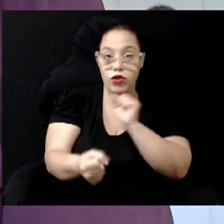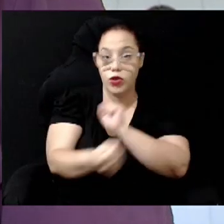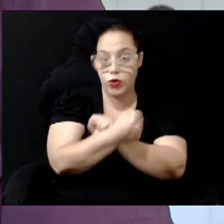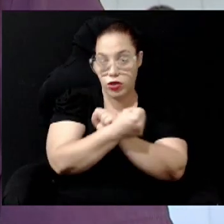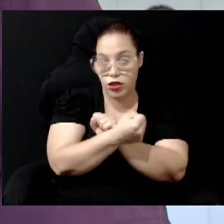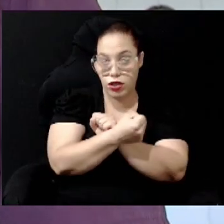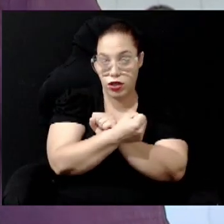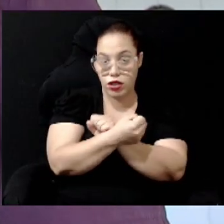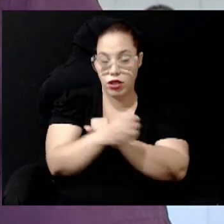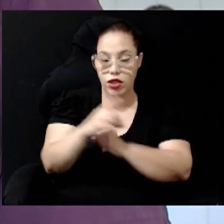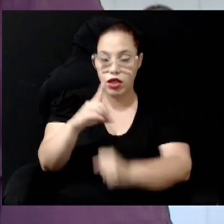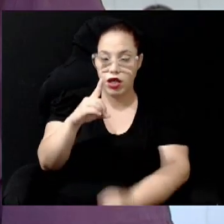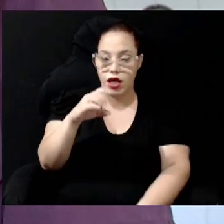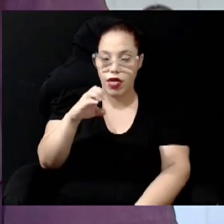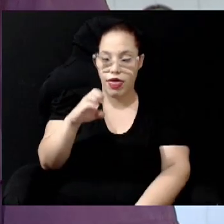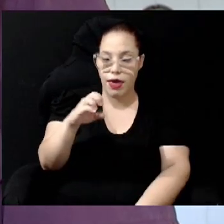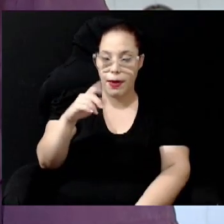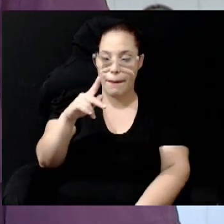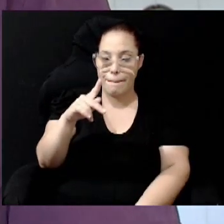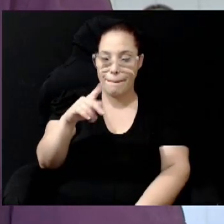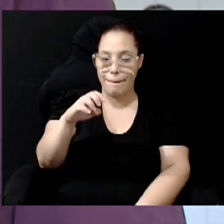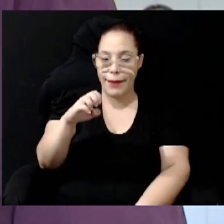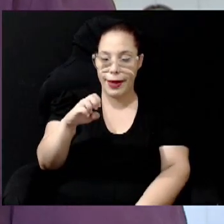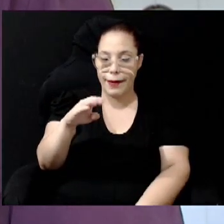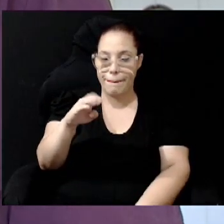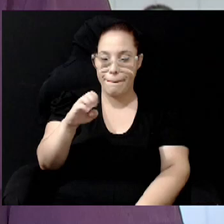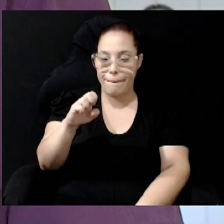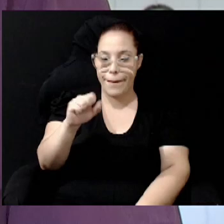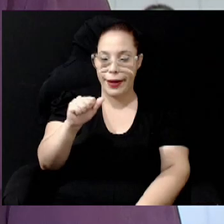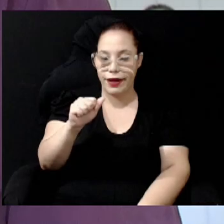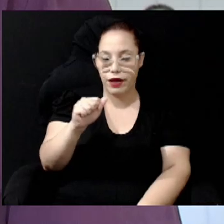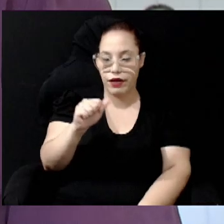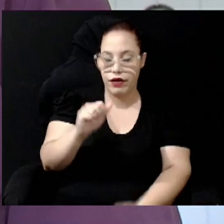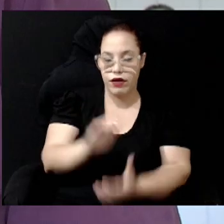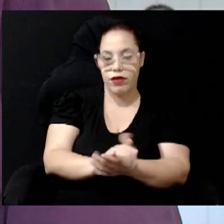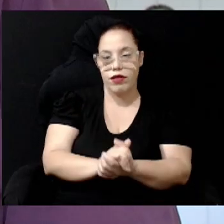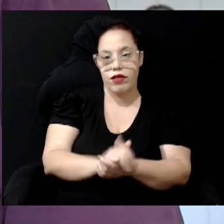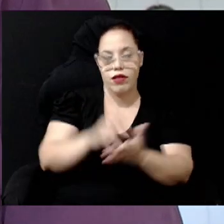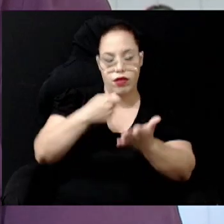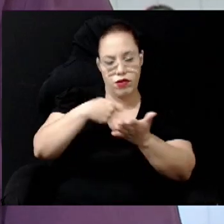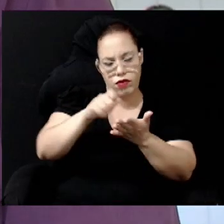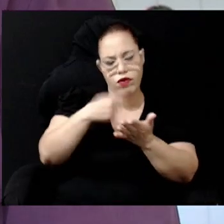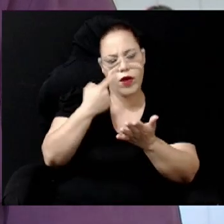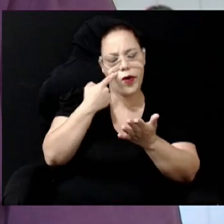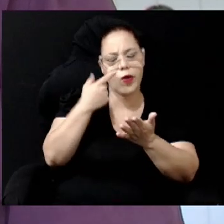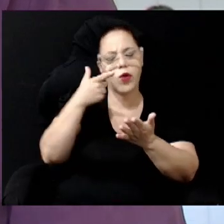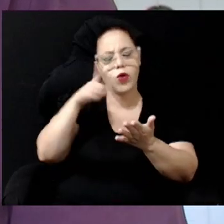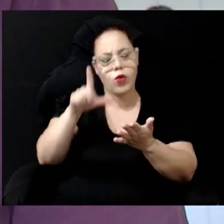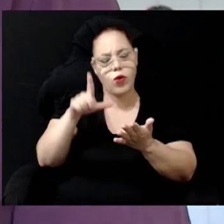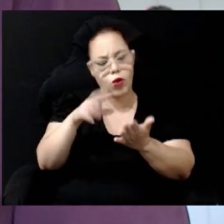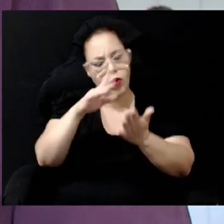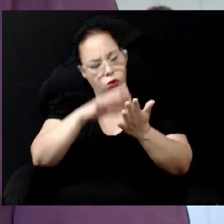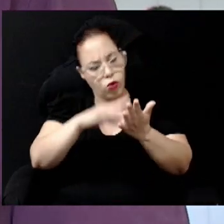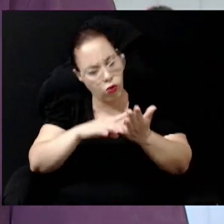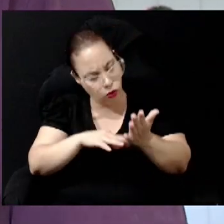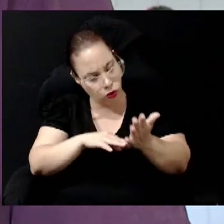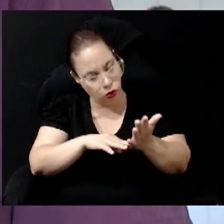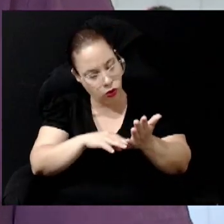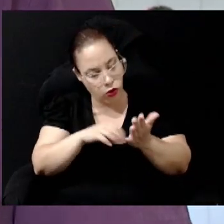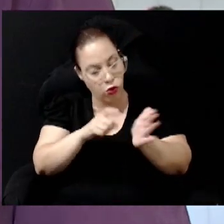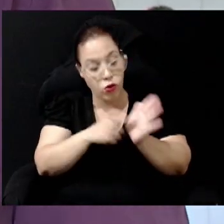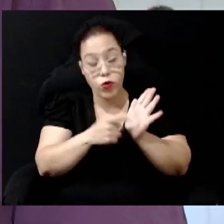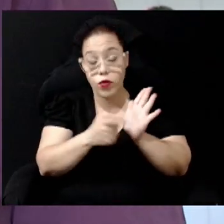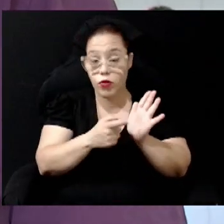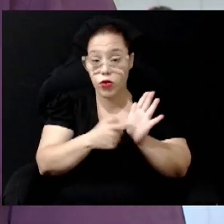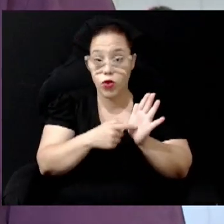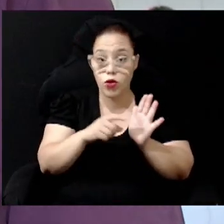DPBEA, automaticamente, ao ler o microchip, a gente consegue os dados, as informações do tutor